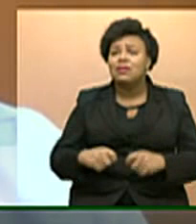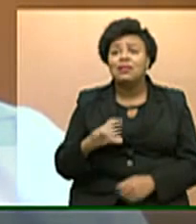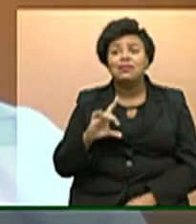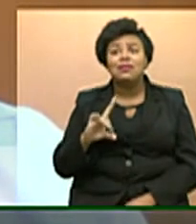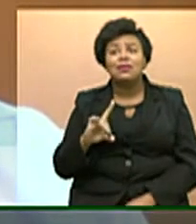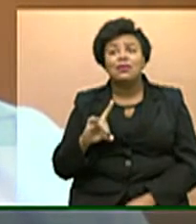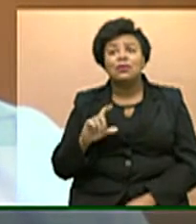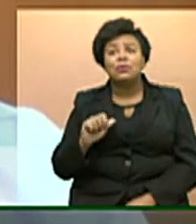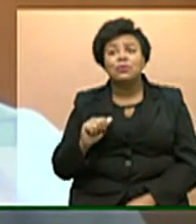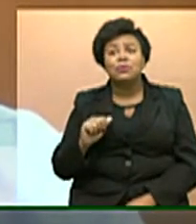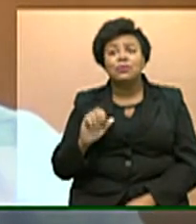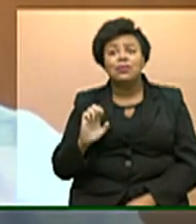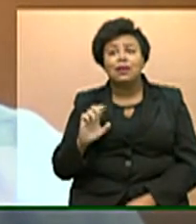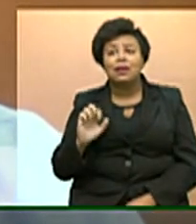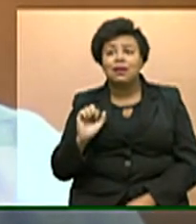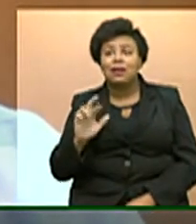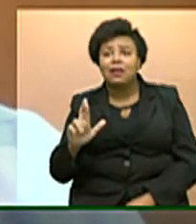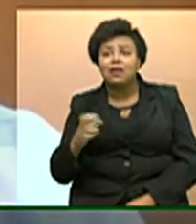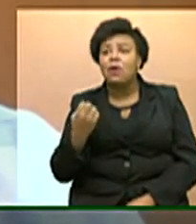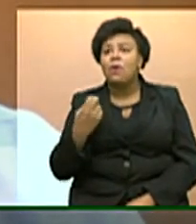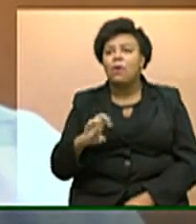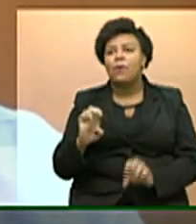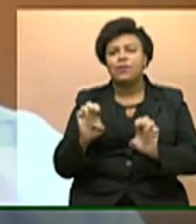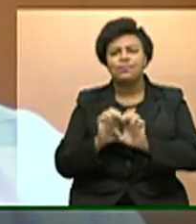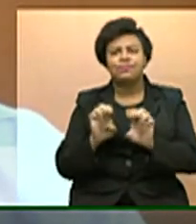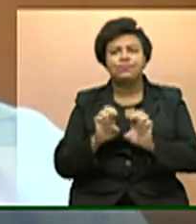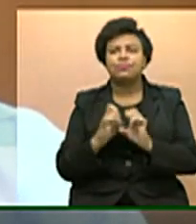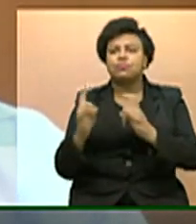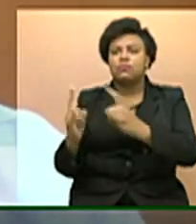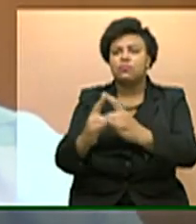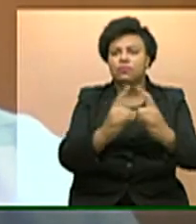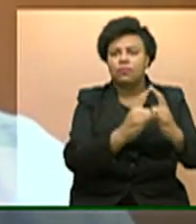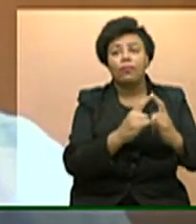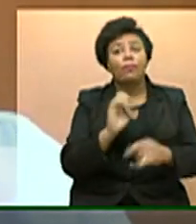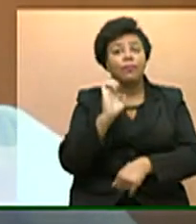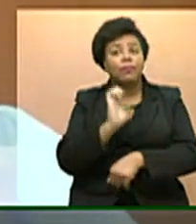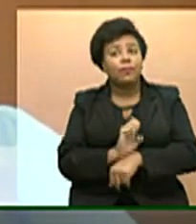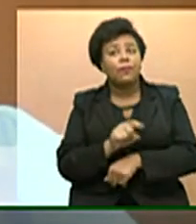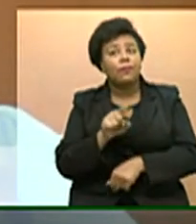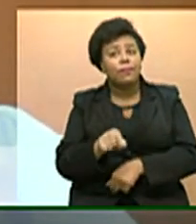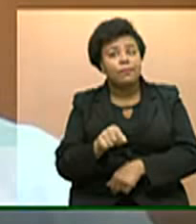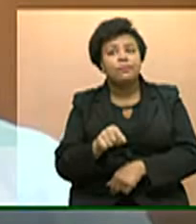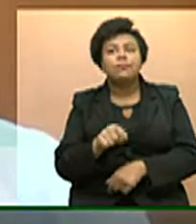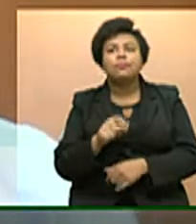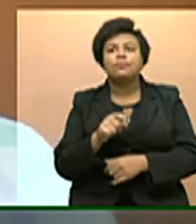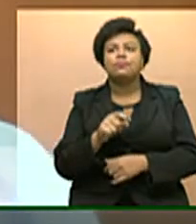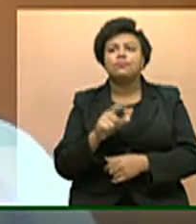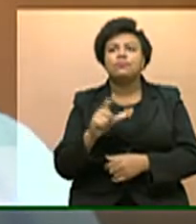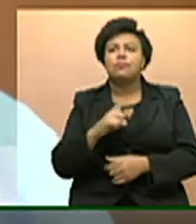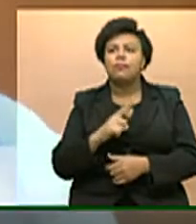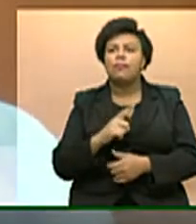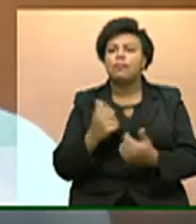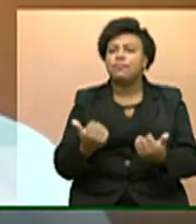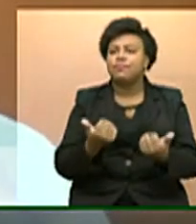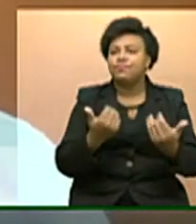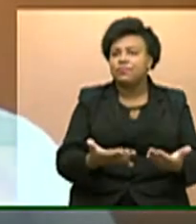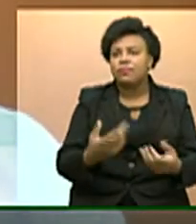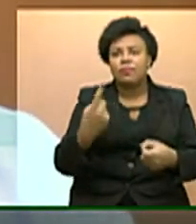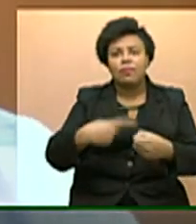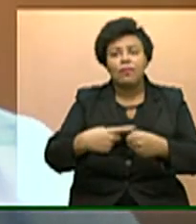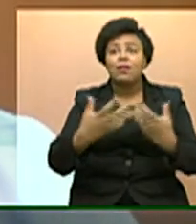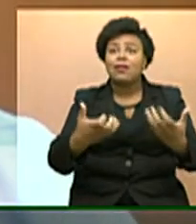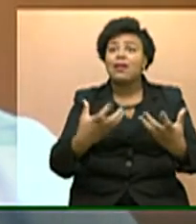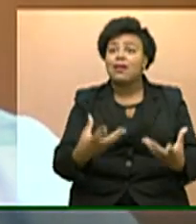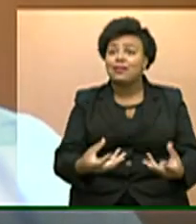DAIR ou as estruturas, por exemplo, as autarquias do Estado, nestes casos, onde é repassar ao município, quando o município